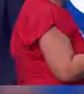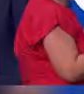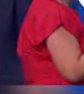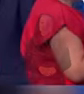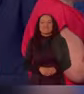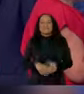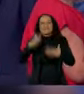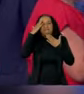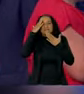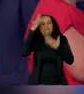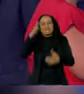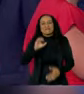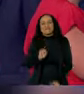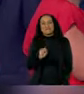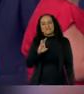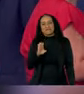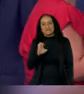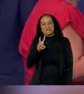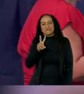Muito obrigada, Severino.